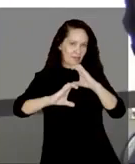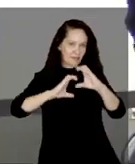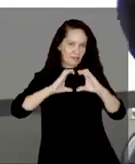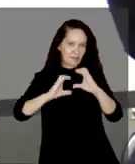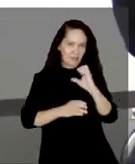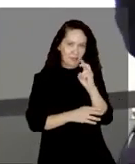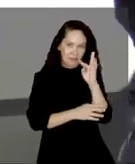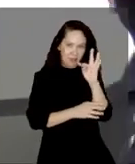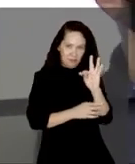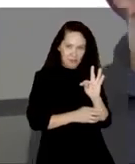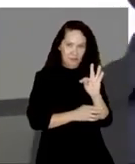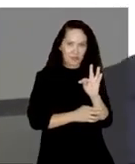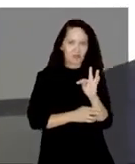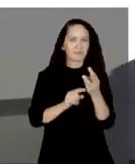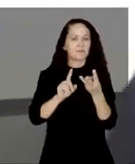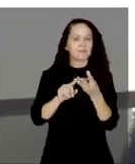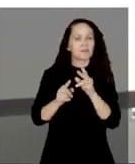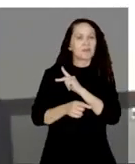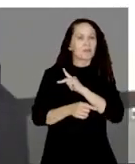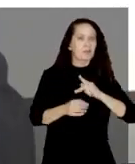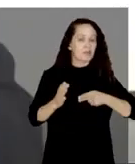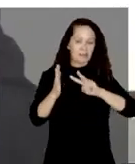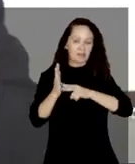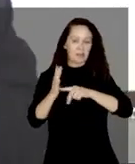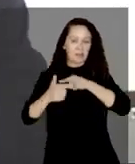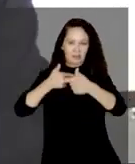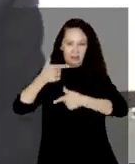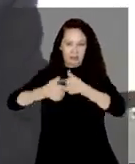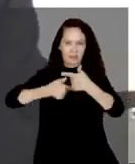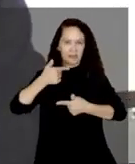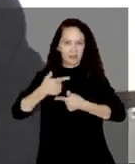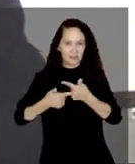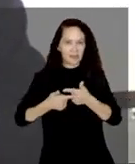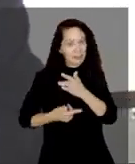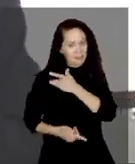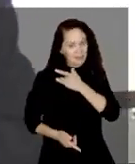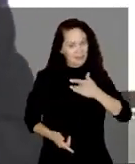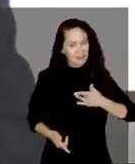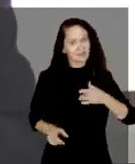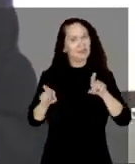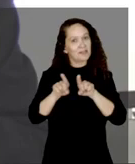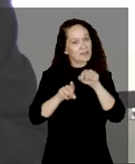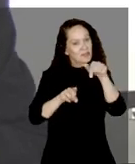Sindicato dos Metalúrgicos de Santo André, agradecer a presença também nesse dia de hoje.